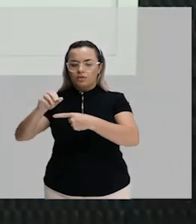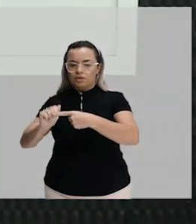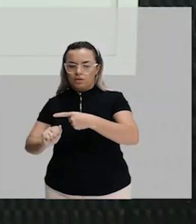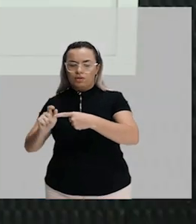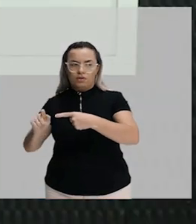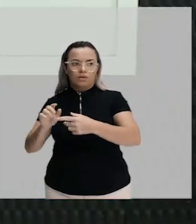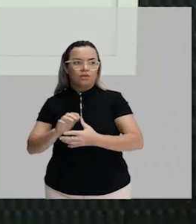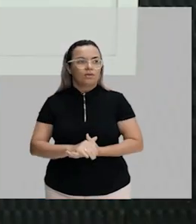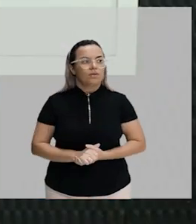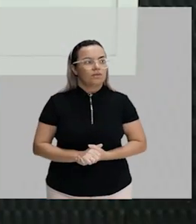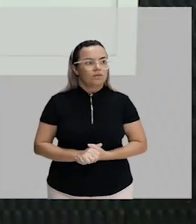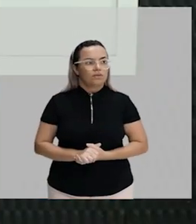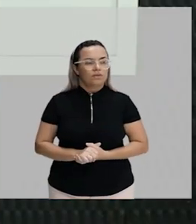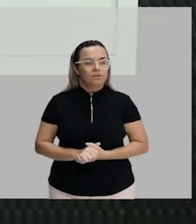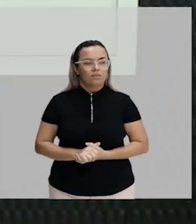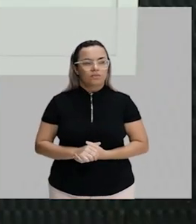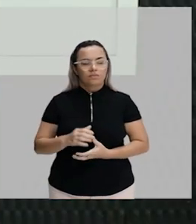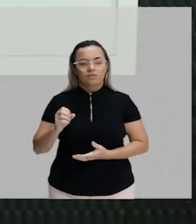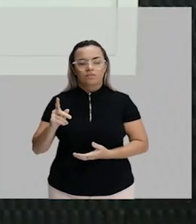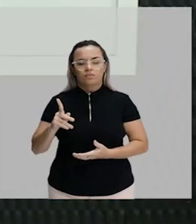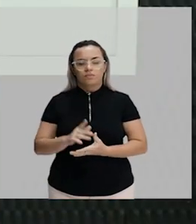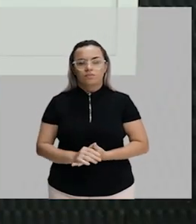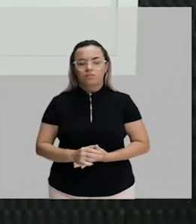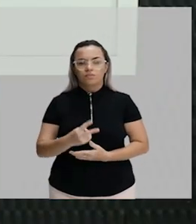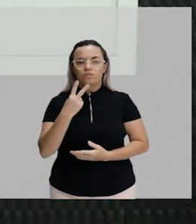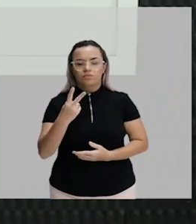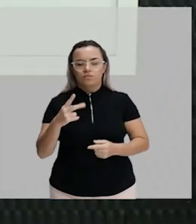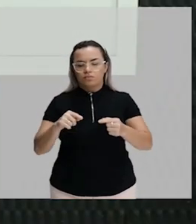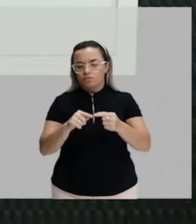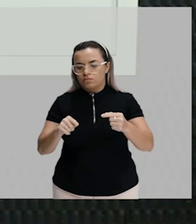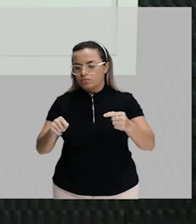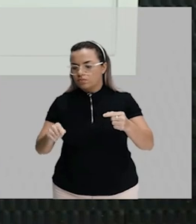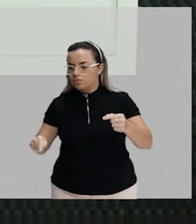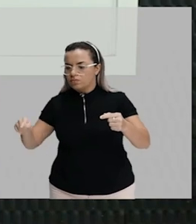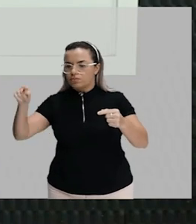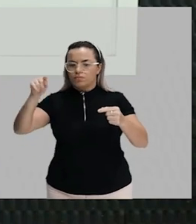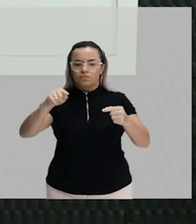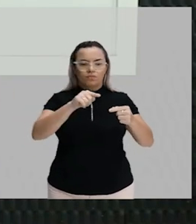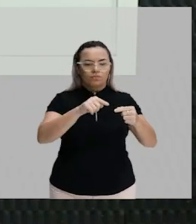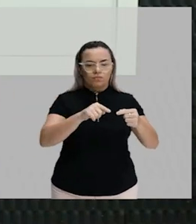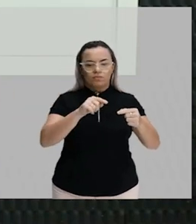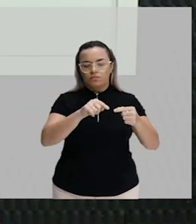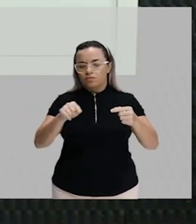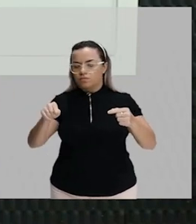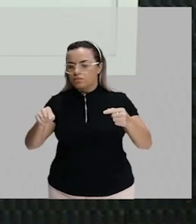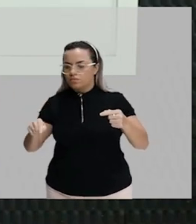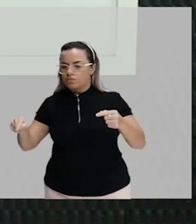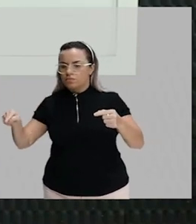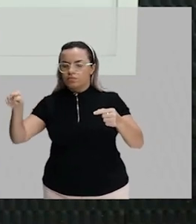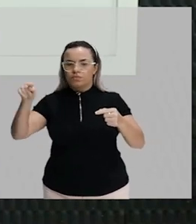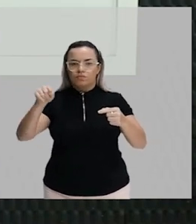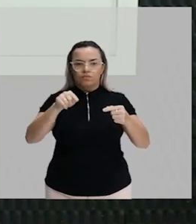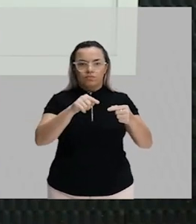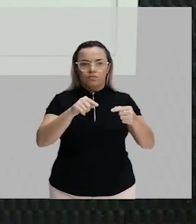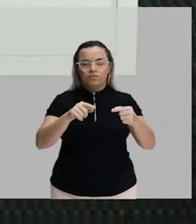uma maior e outra menor tá ok essas espiras elas são concêntricas ou seja compartilham